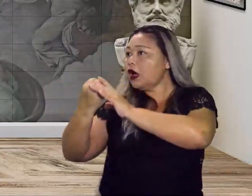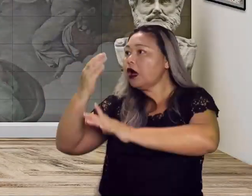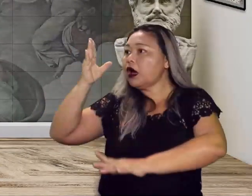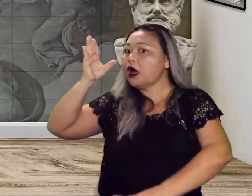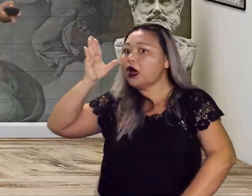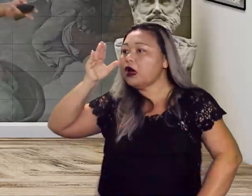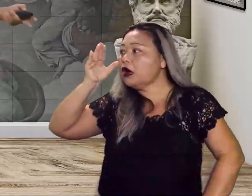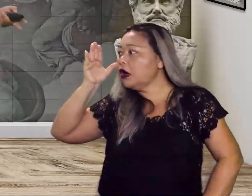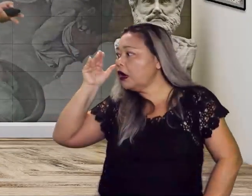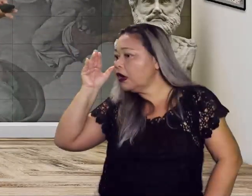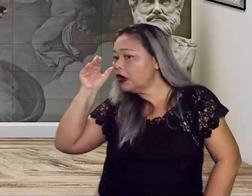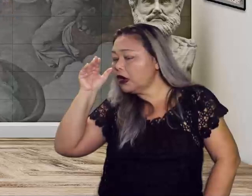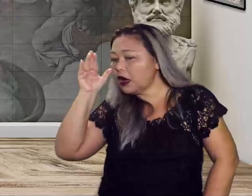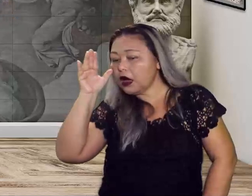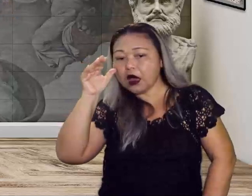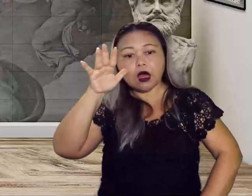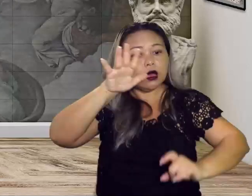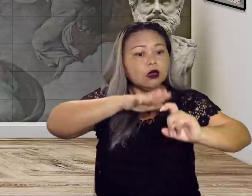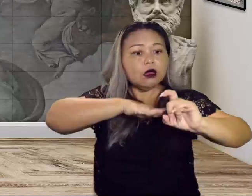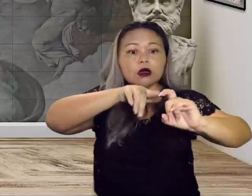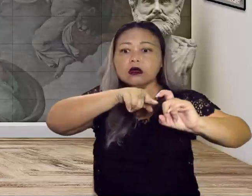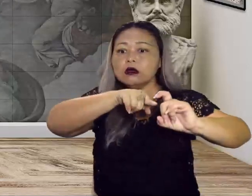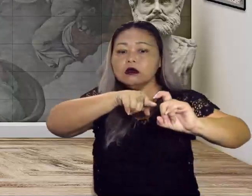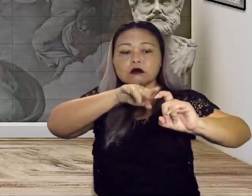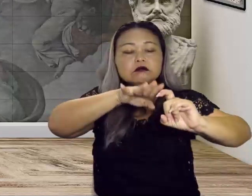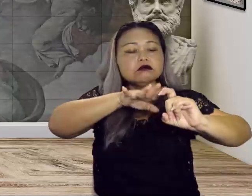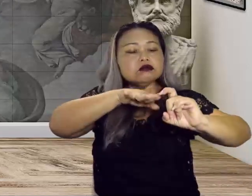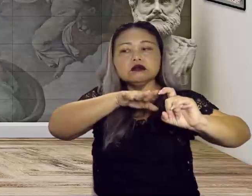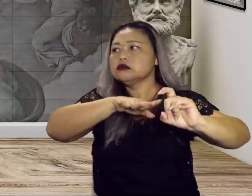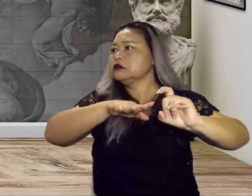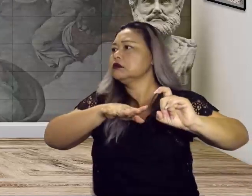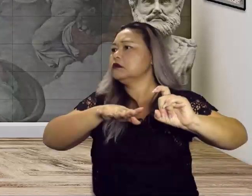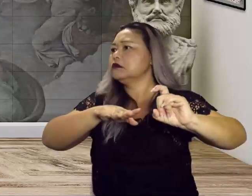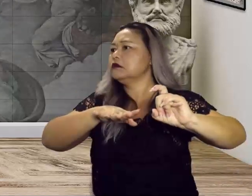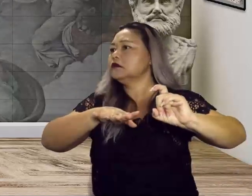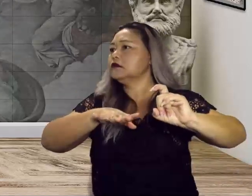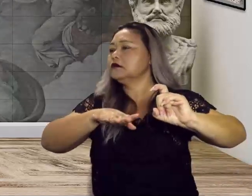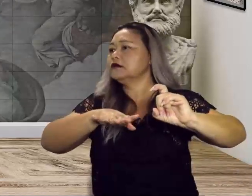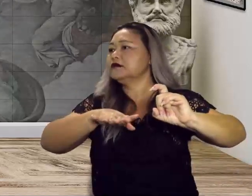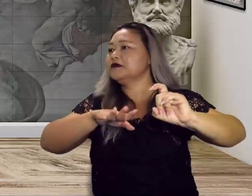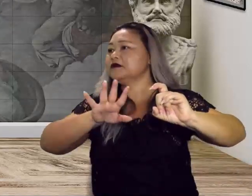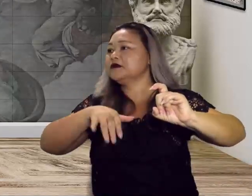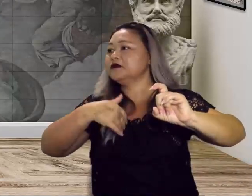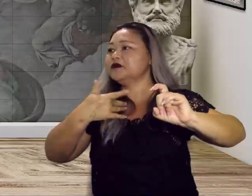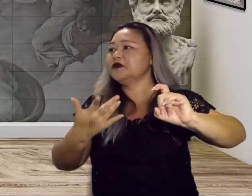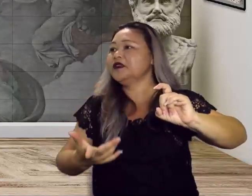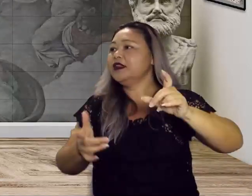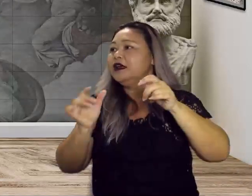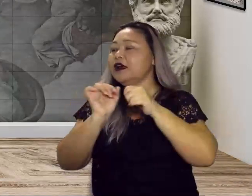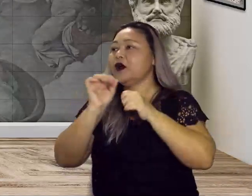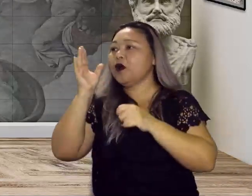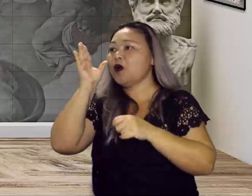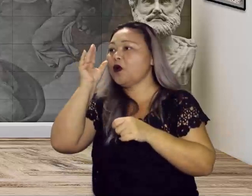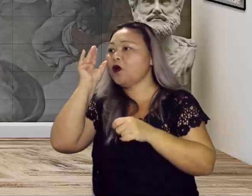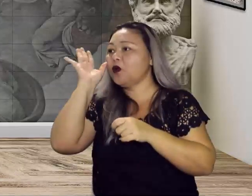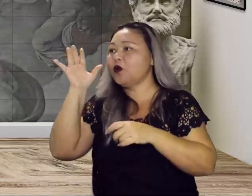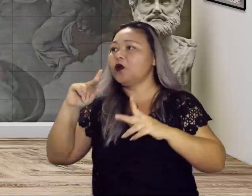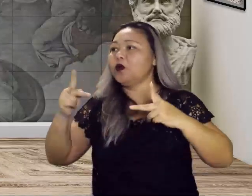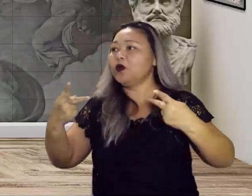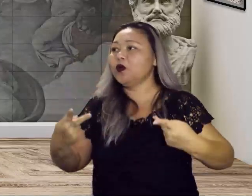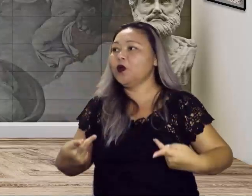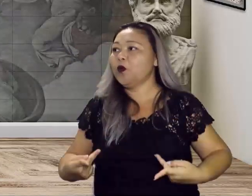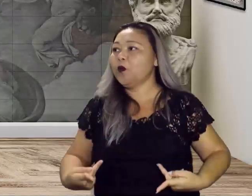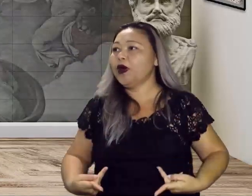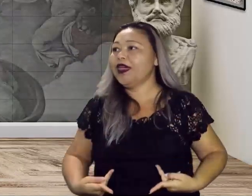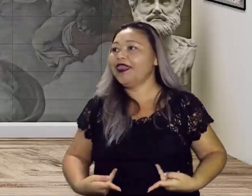tá? Era só os mitos, né? A mitologia também, ela veio através da curiosidade humana. Então ele